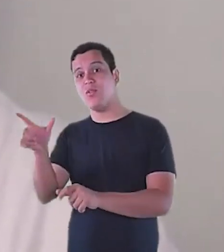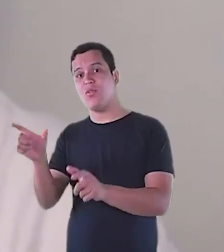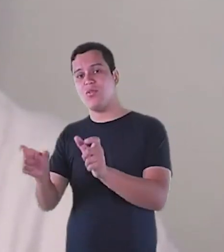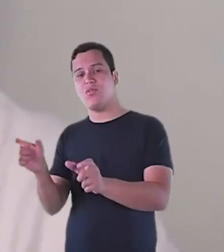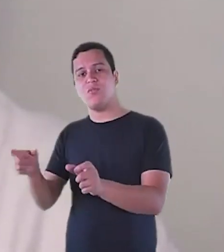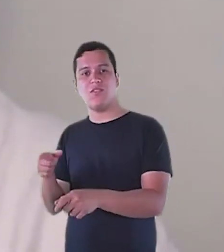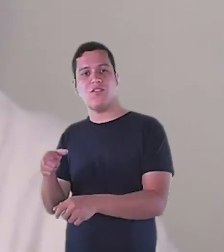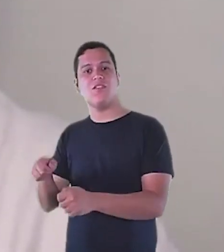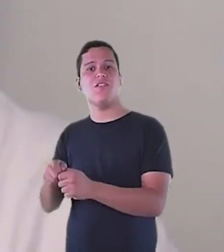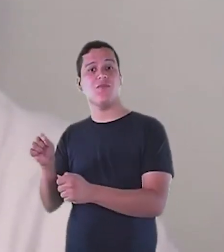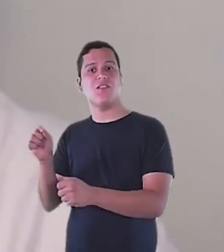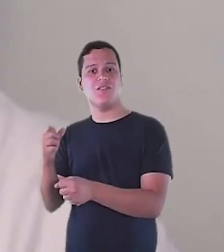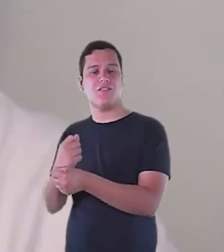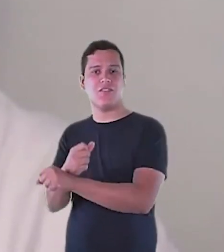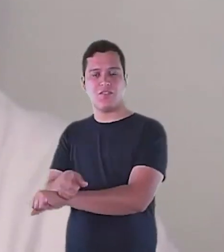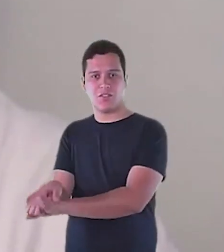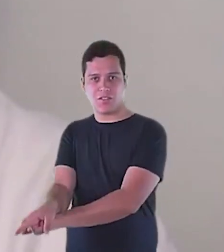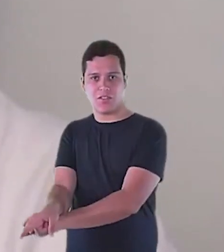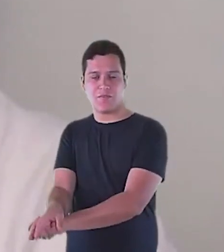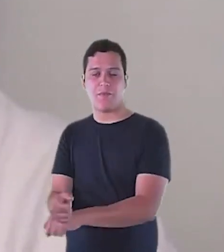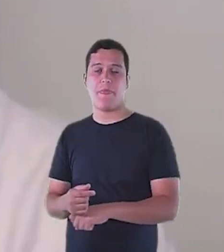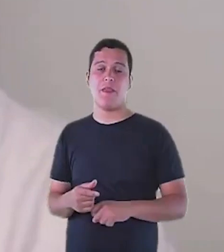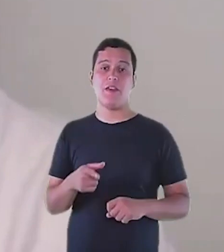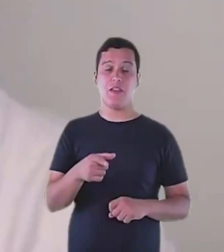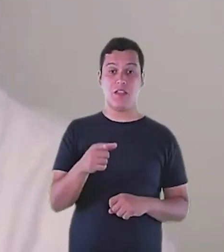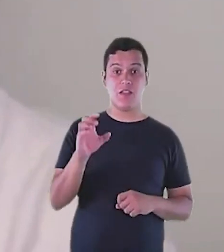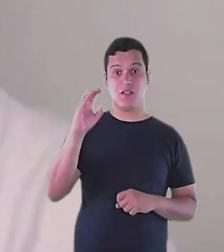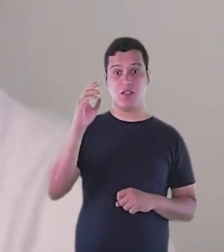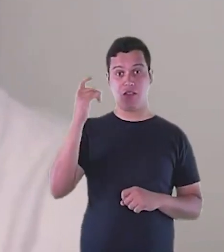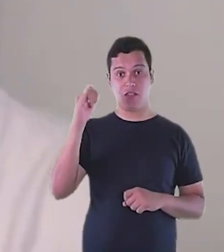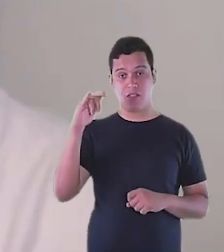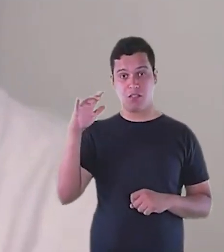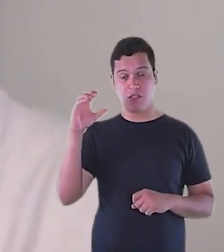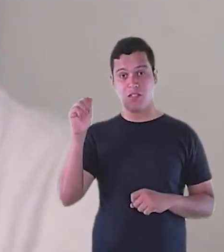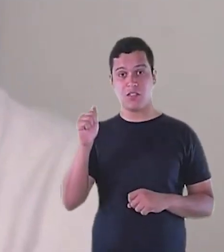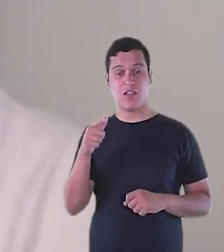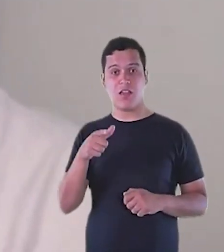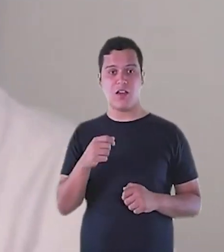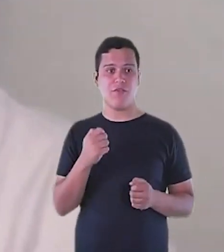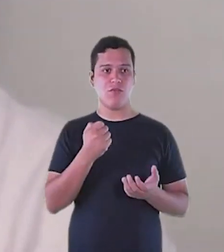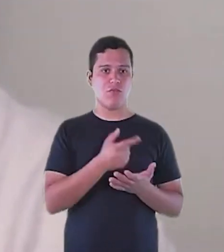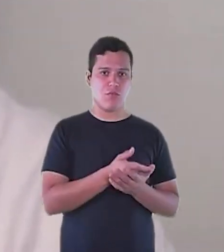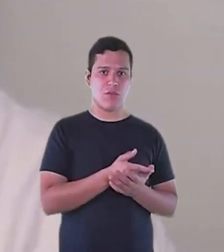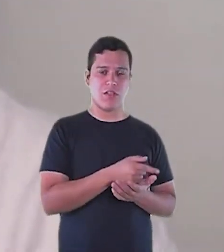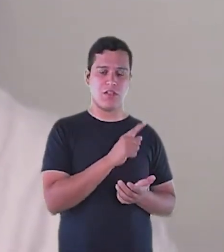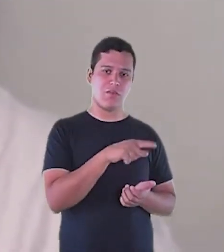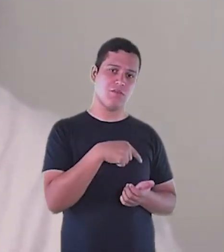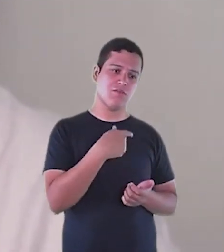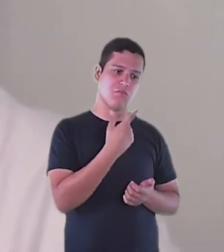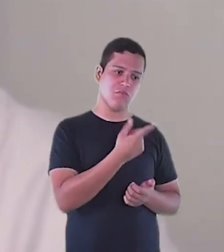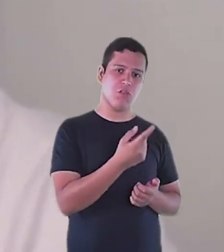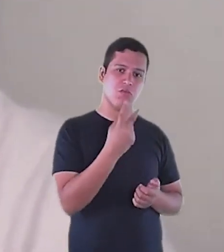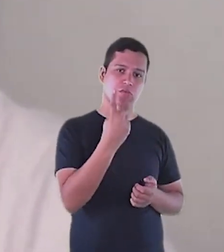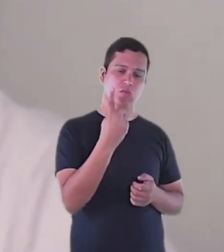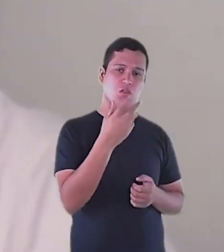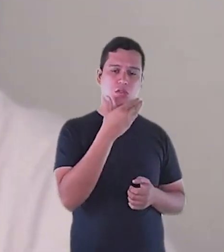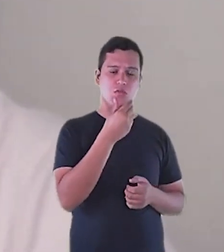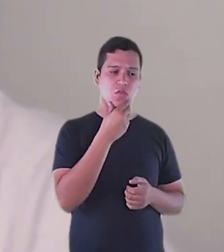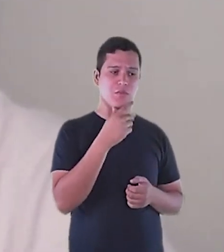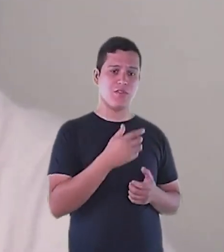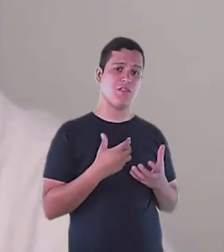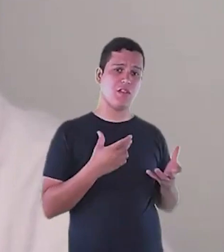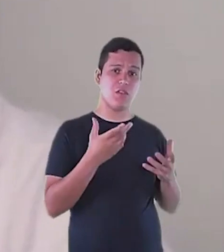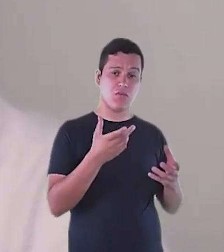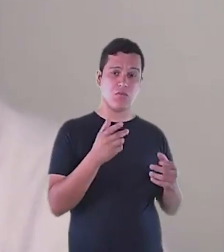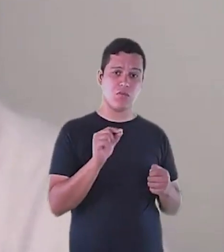Na adolescência, ela foi comprada para fins de exploração sexual por dois senhores. O último deles foi o contratador